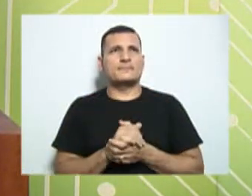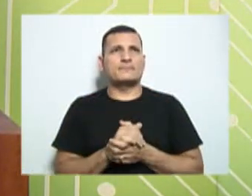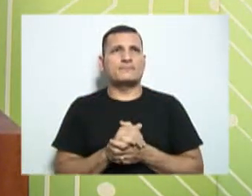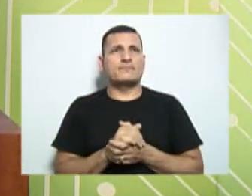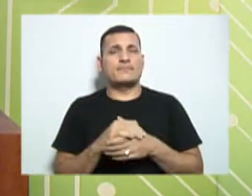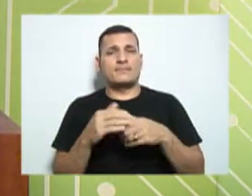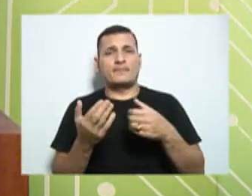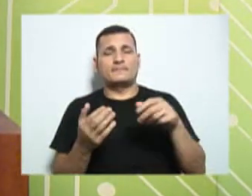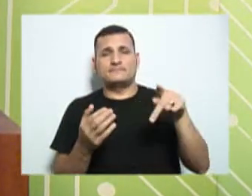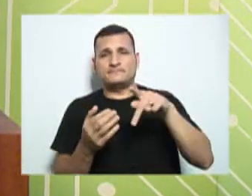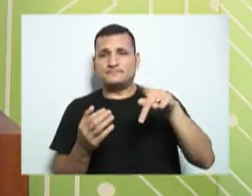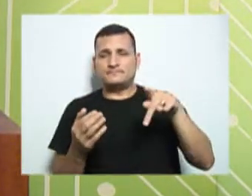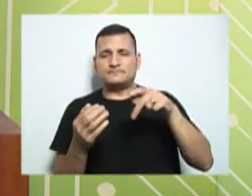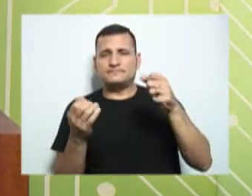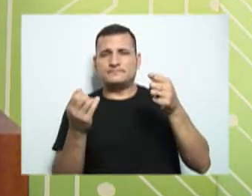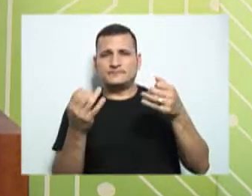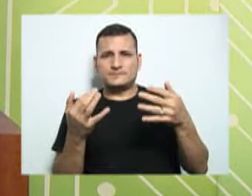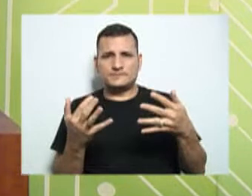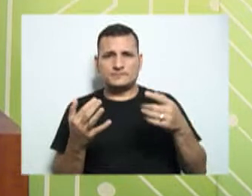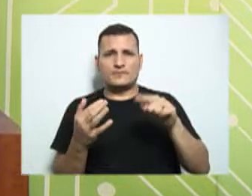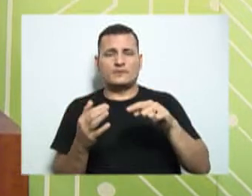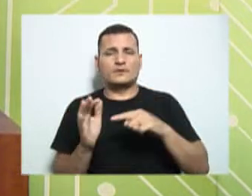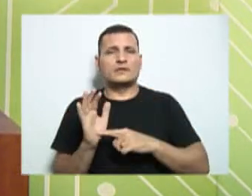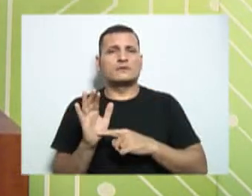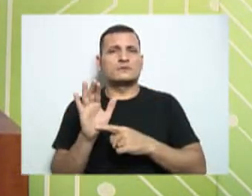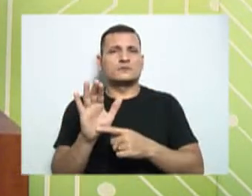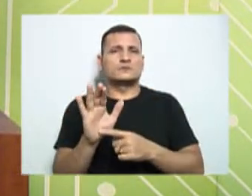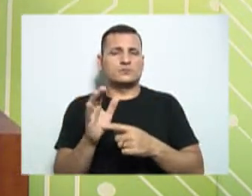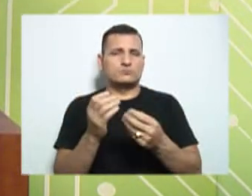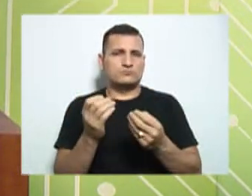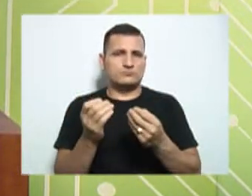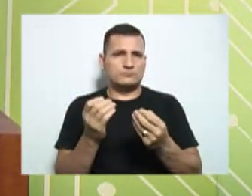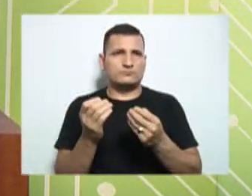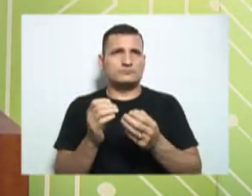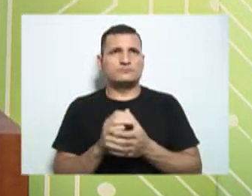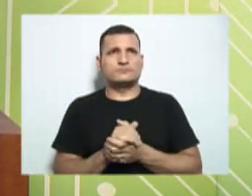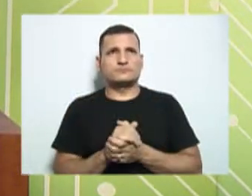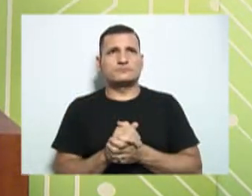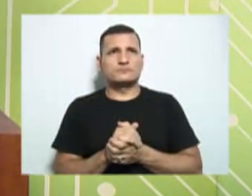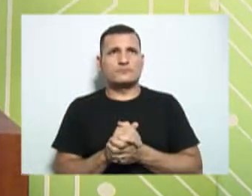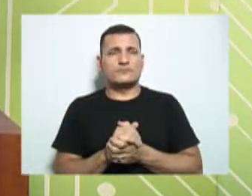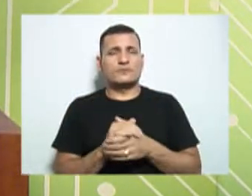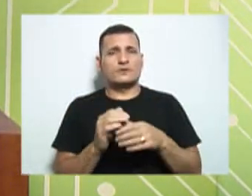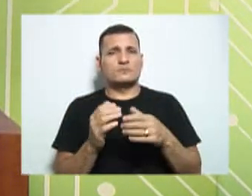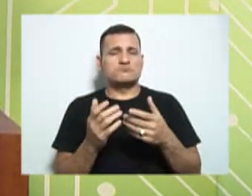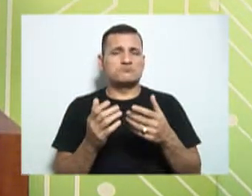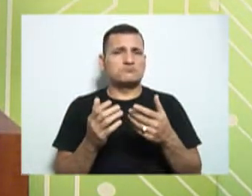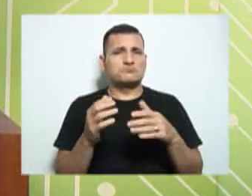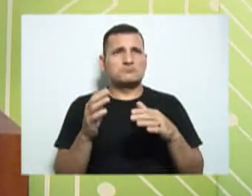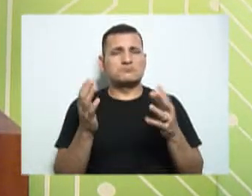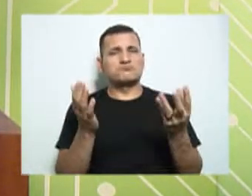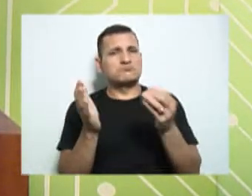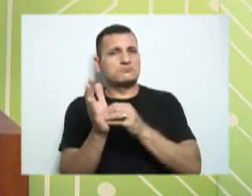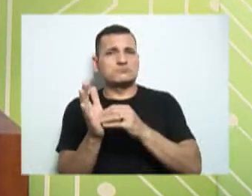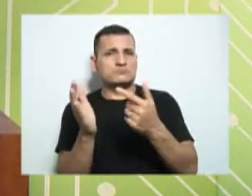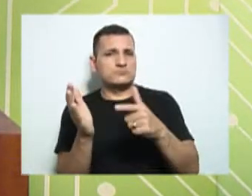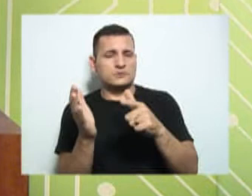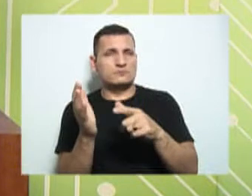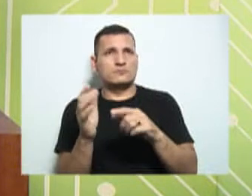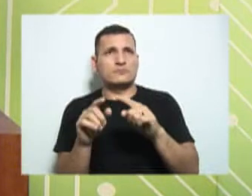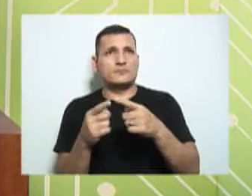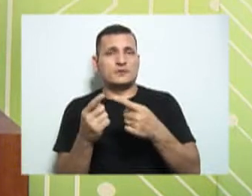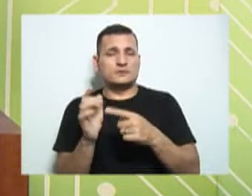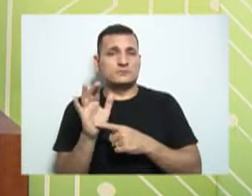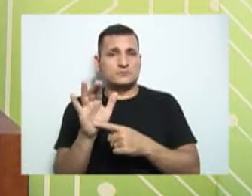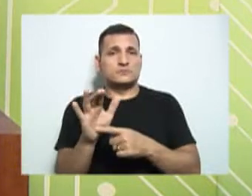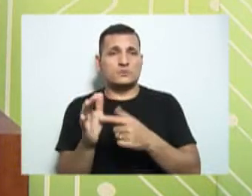professora Fernanda realmente falou é a questão da demonstração. Ela pode não entrar agora no cálculo, mas na demonstração os